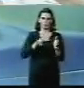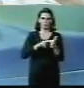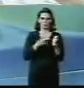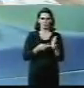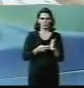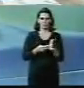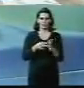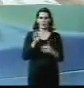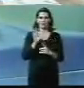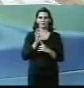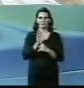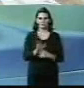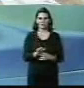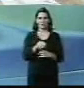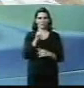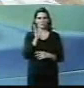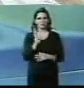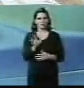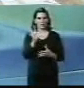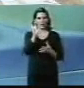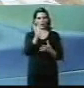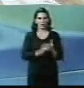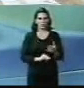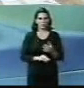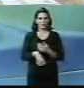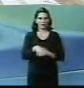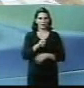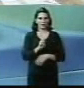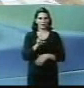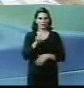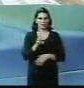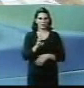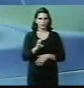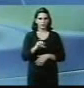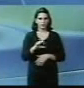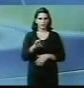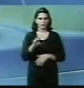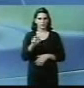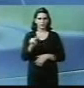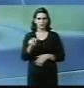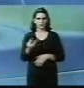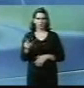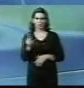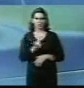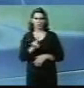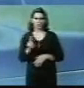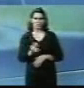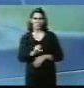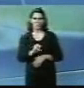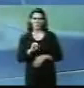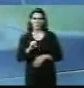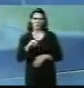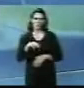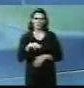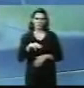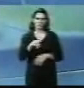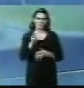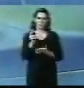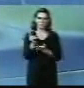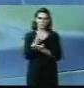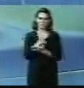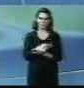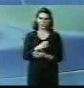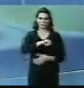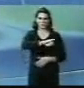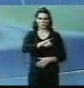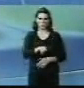Passava, né? Eu cansei de baixar executáveis, né, dentro da rede com o nome de imagem, .jpg, que .jpg